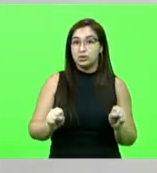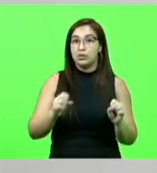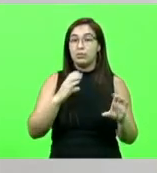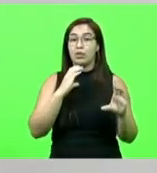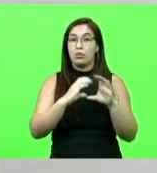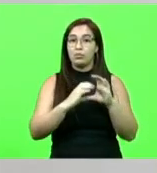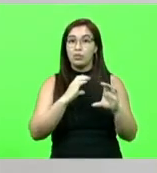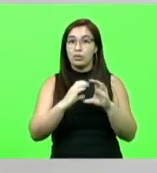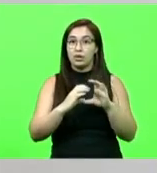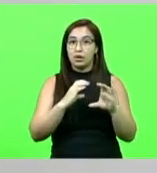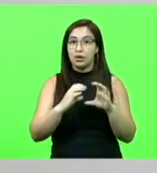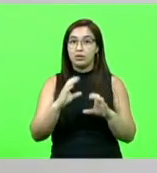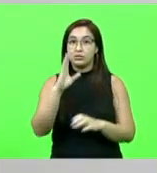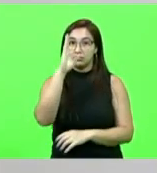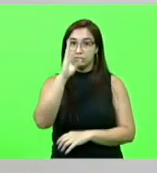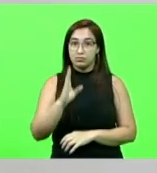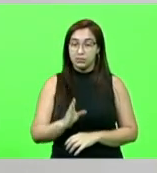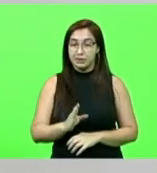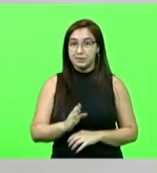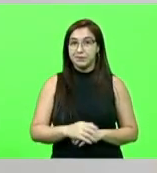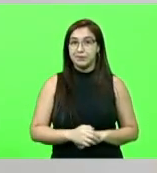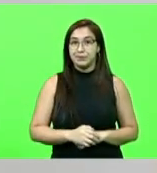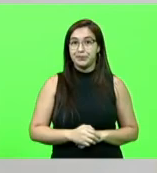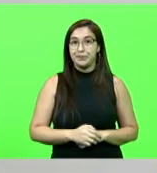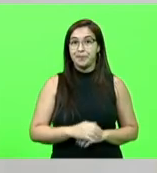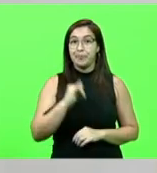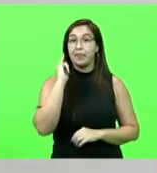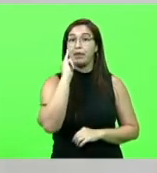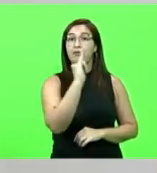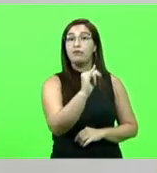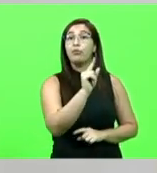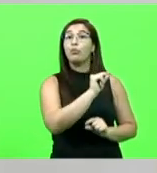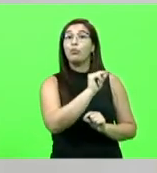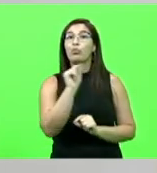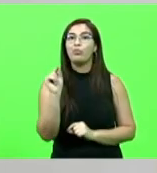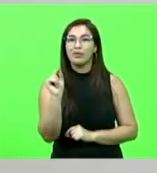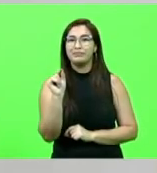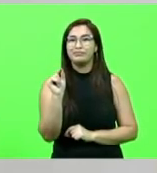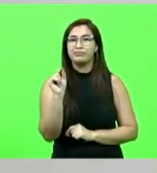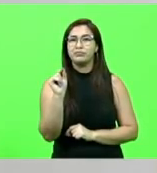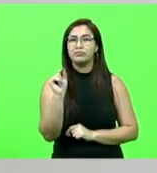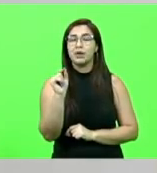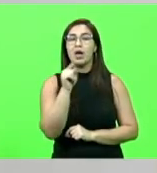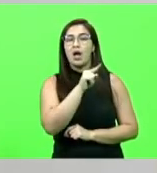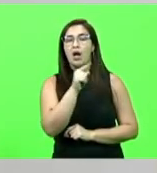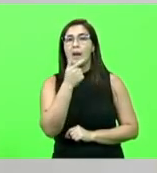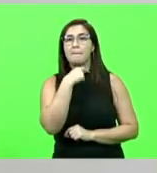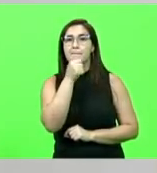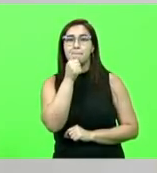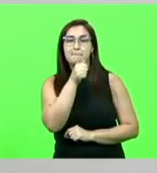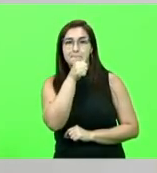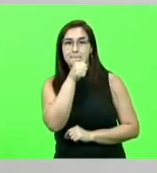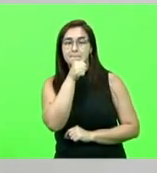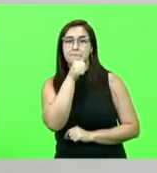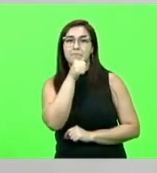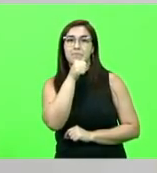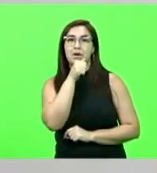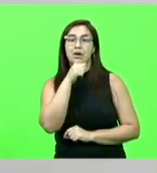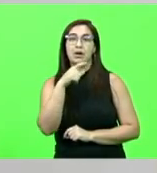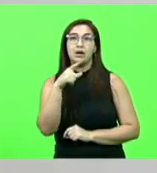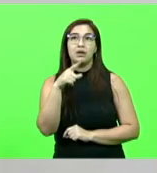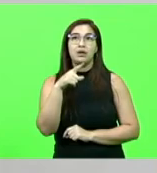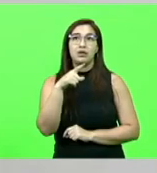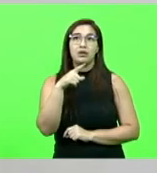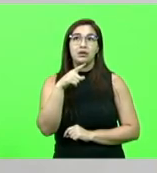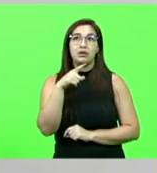Brasil, deram uma nota técnica dizendo que os pais que porventura tiverem com